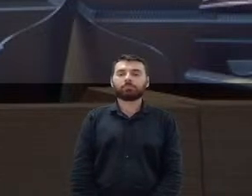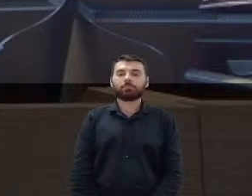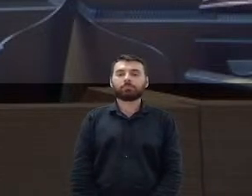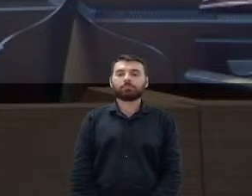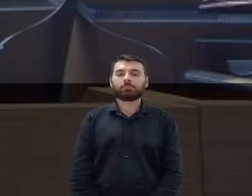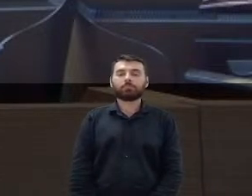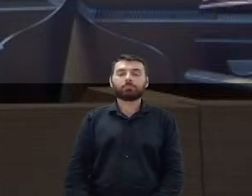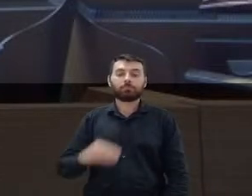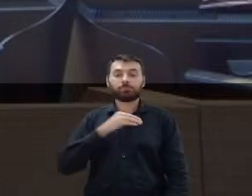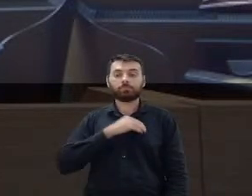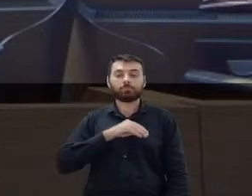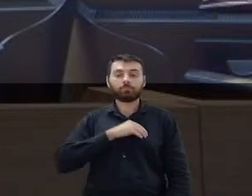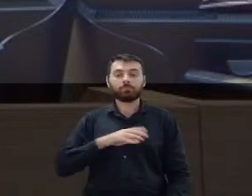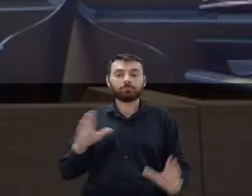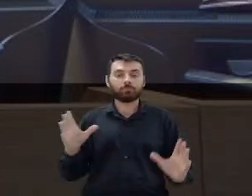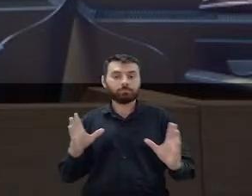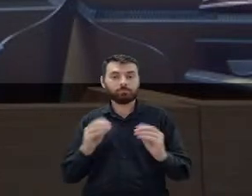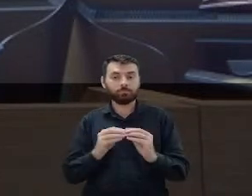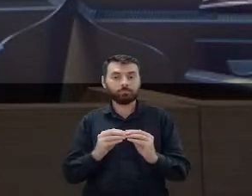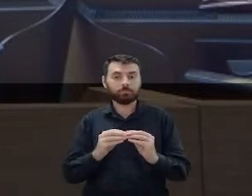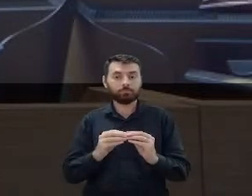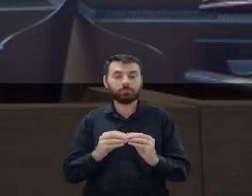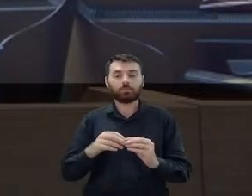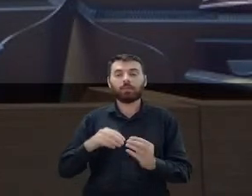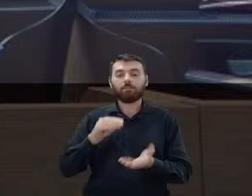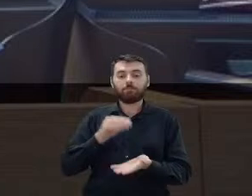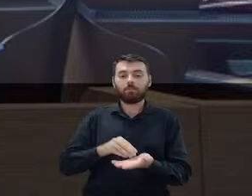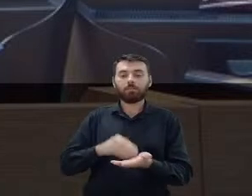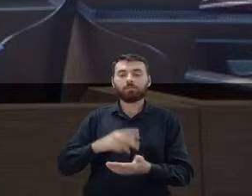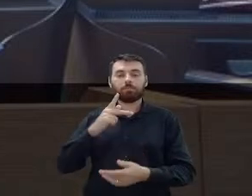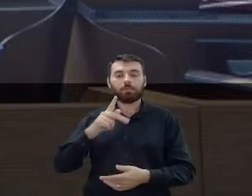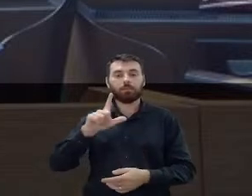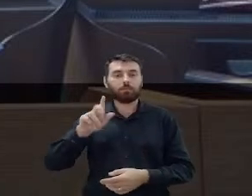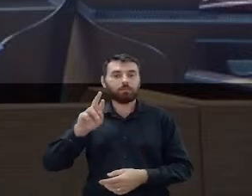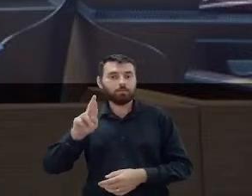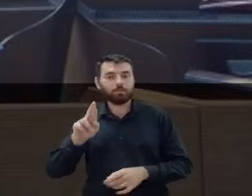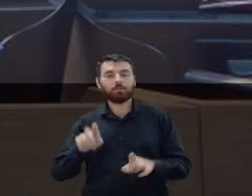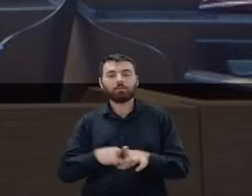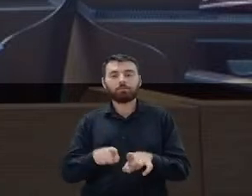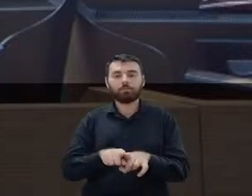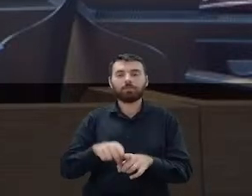Integração salarial, diferenças em PLR e PPR.